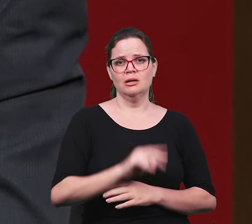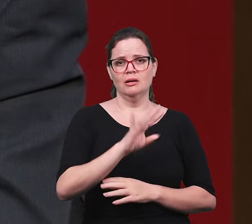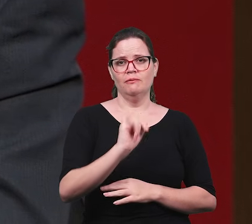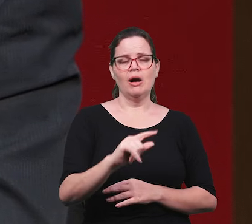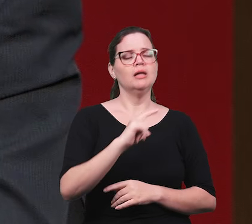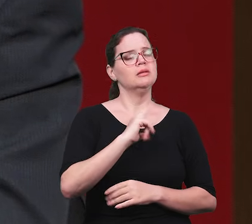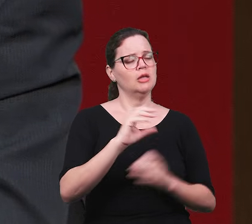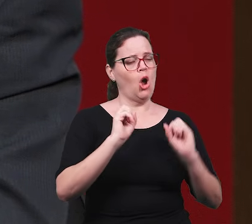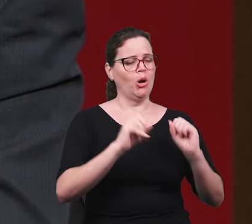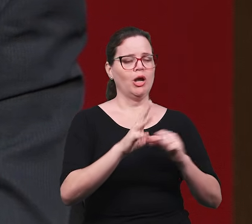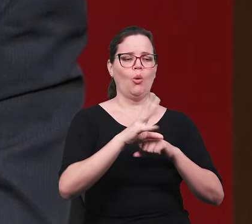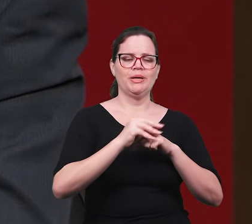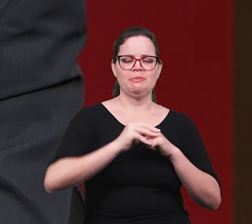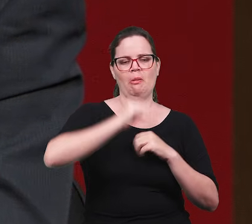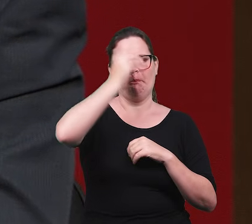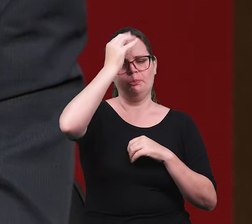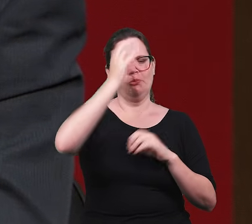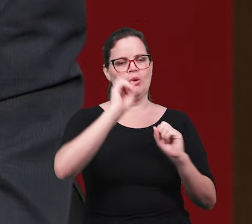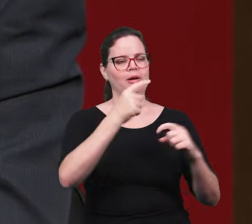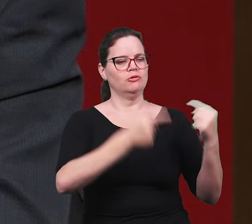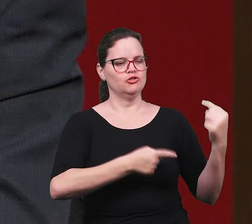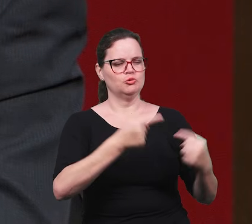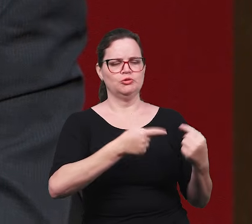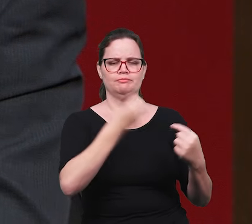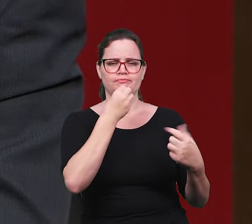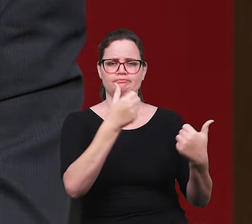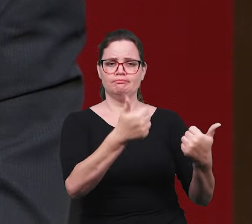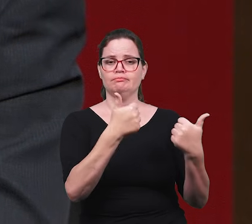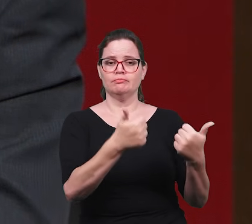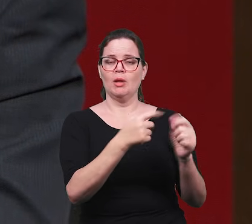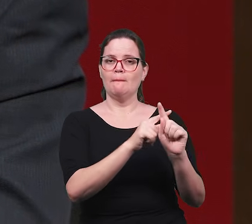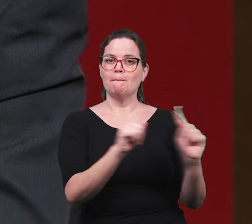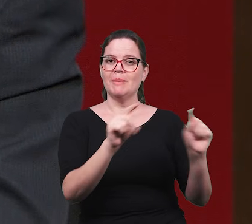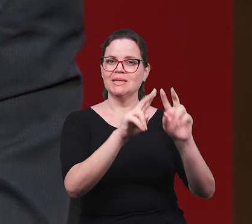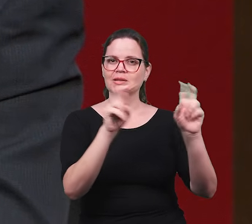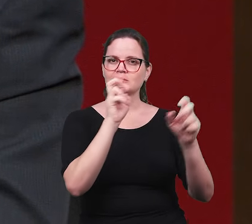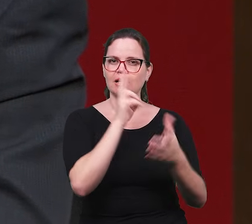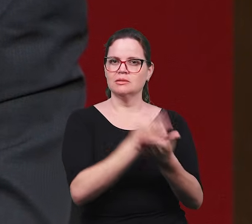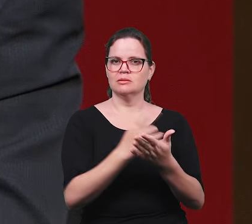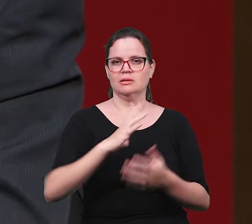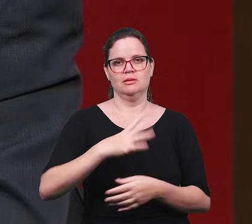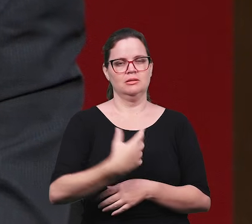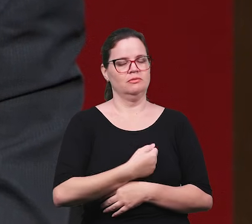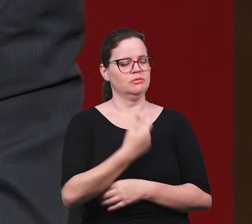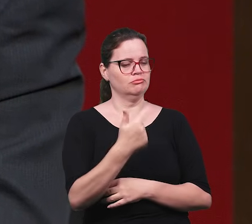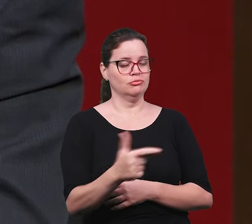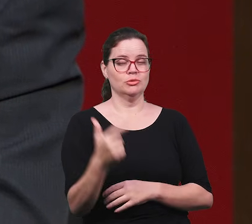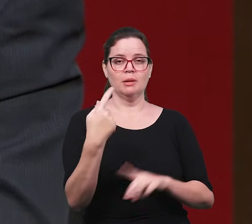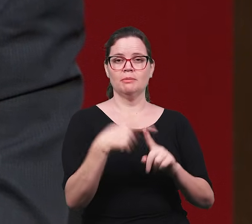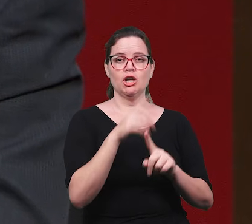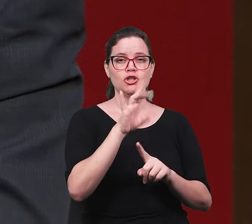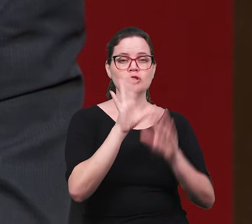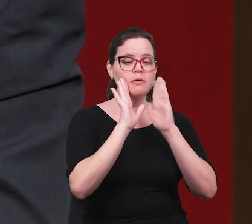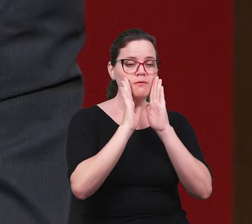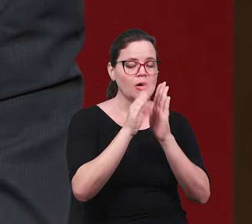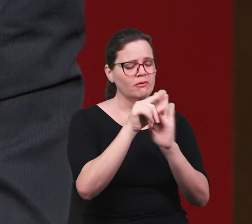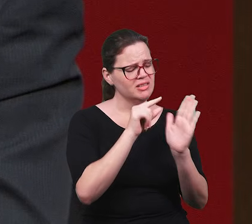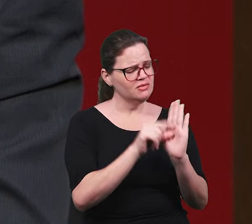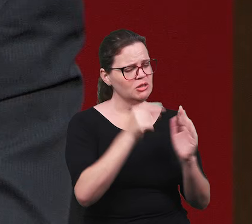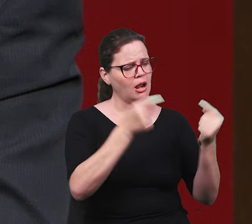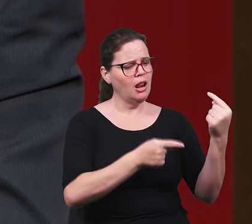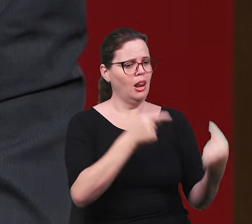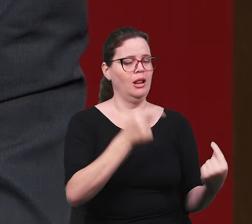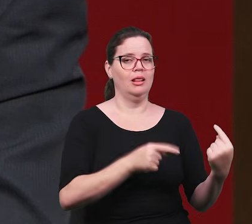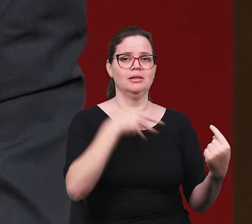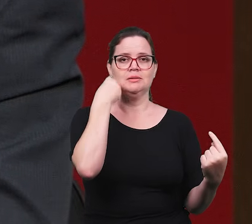um certo conhecimento, vai trazer um certo embasamento que se refere à letra, mas não dá a